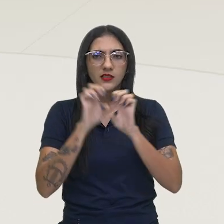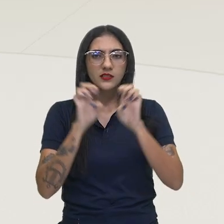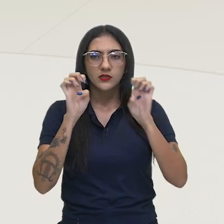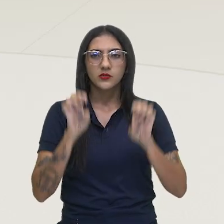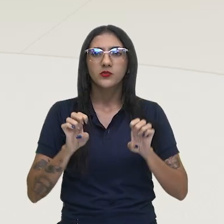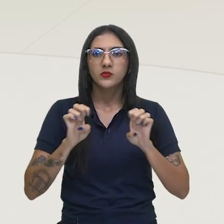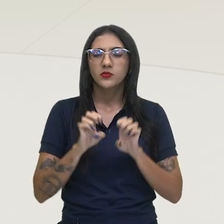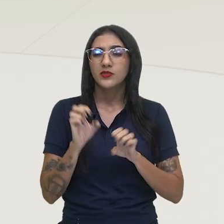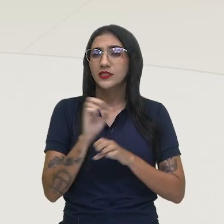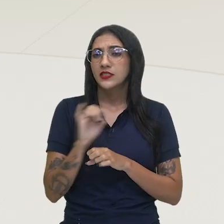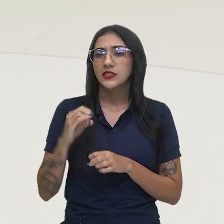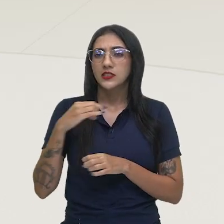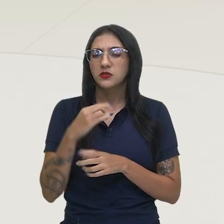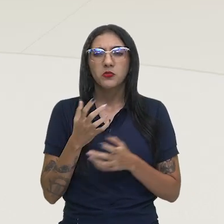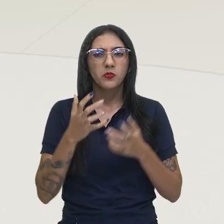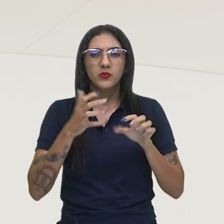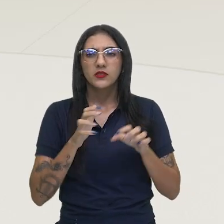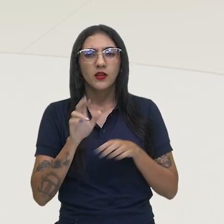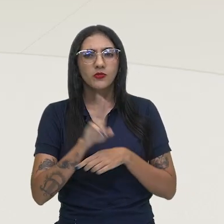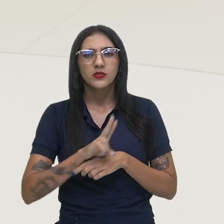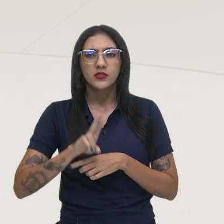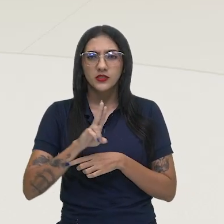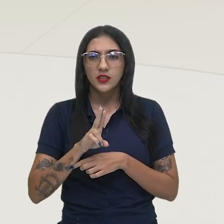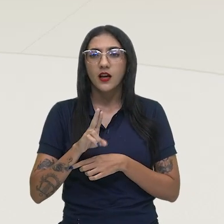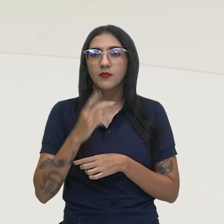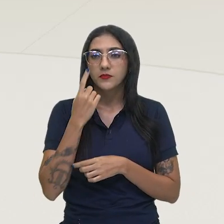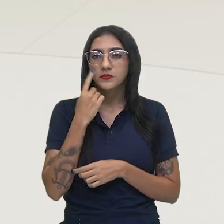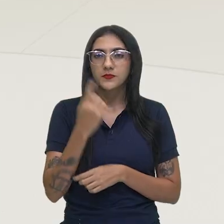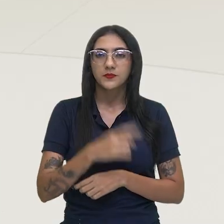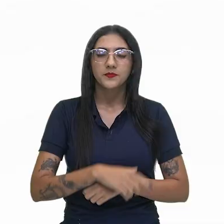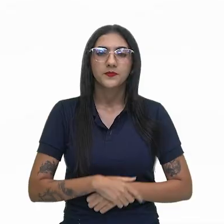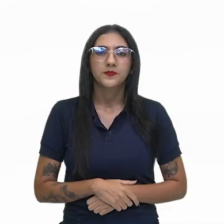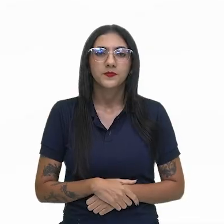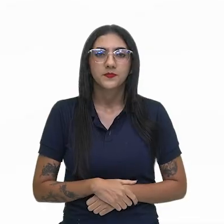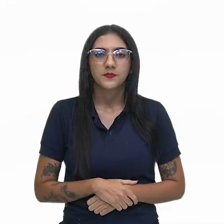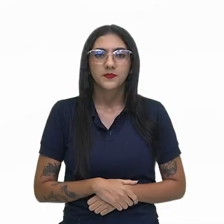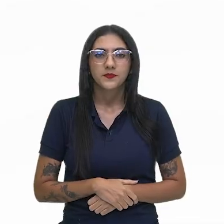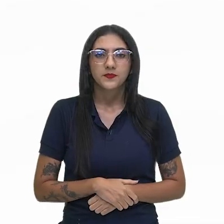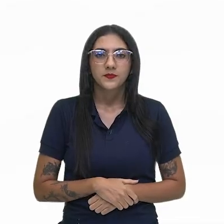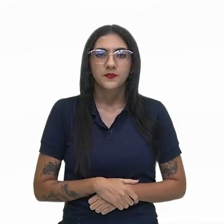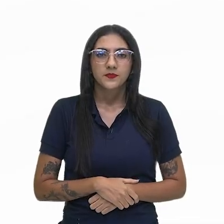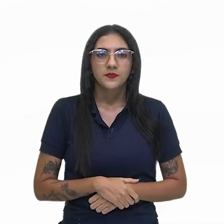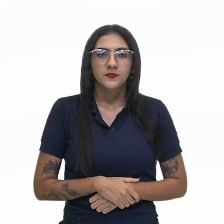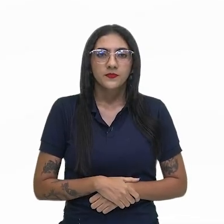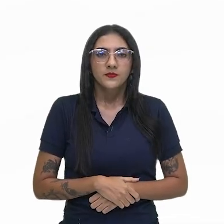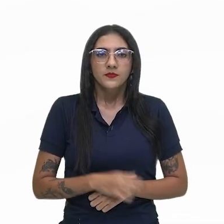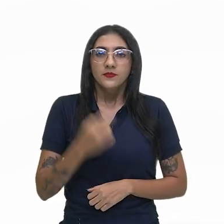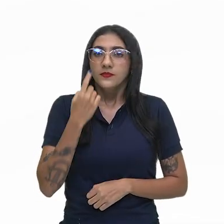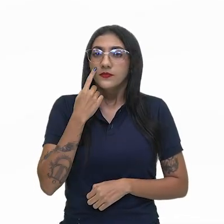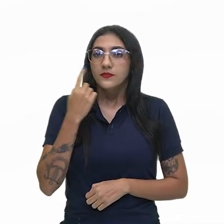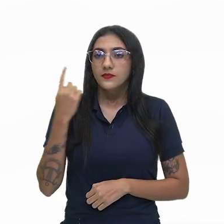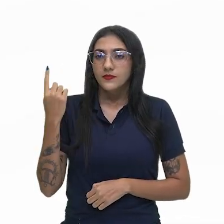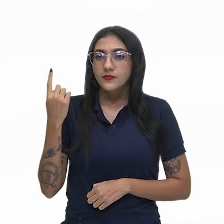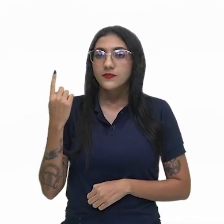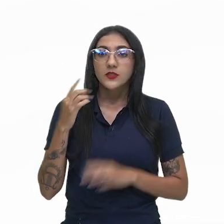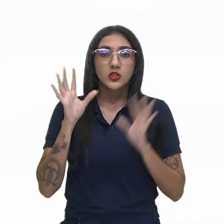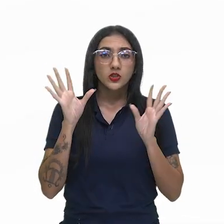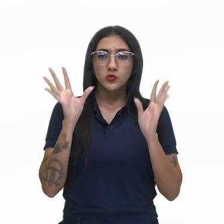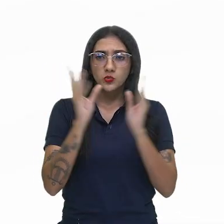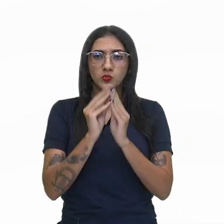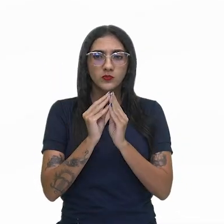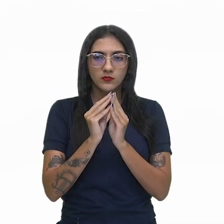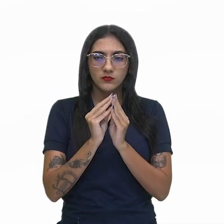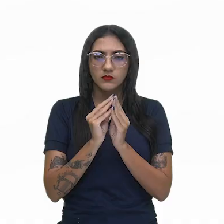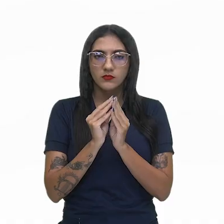se a gente não quiser usar o diagrama, fica desse jeito aqui, observem. Tá aí, ó, essa é a leitura completa. Eu